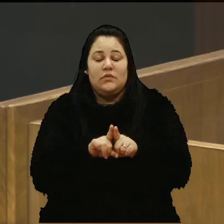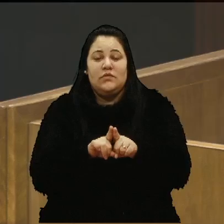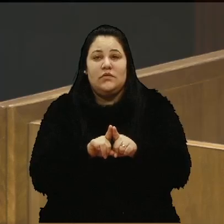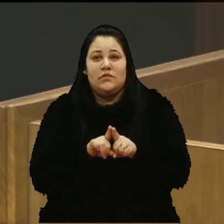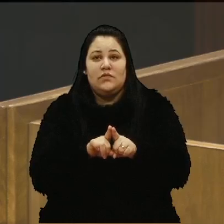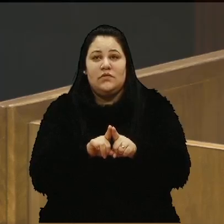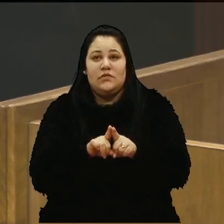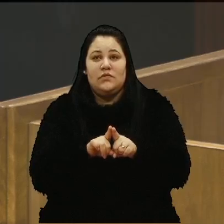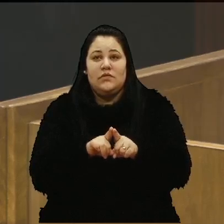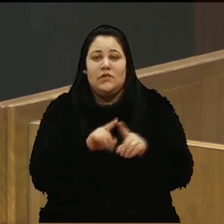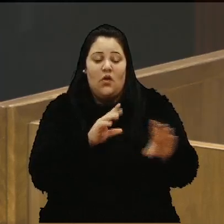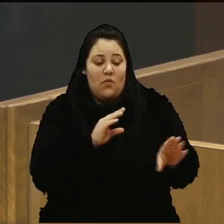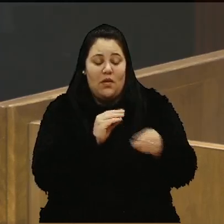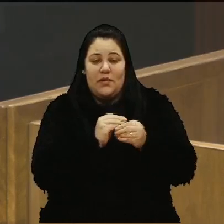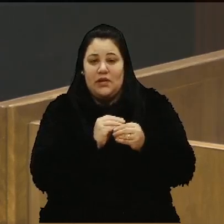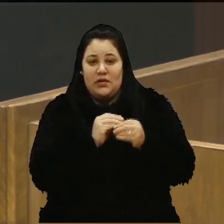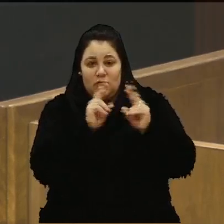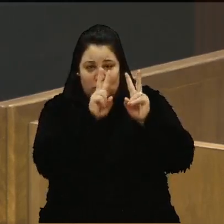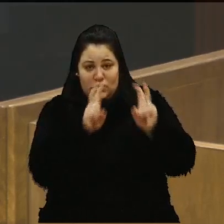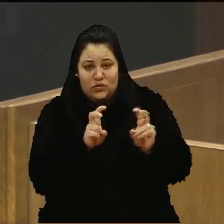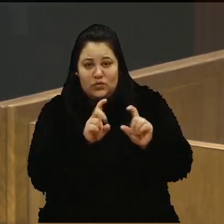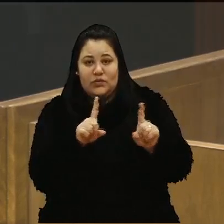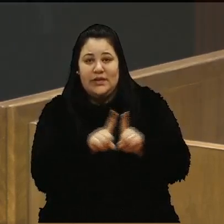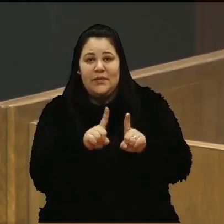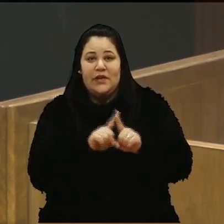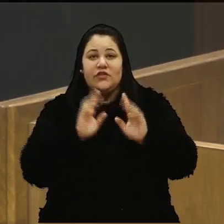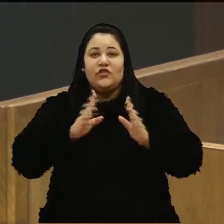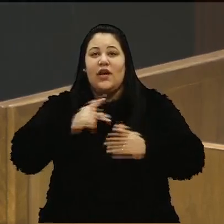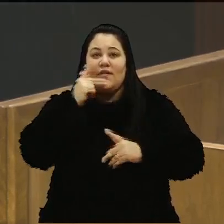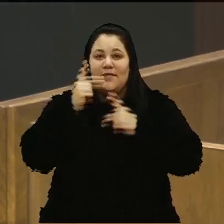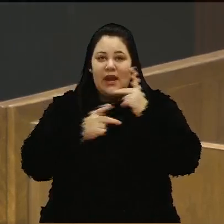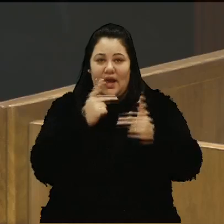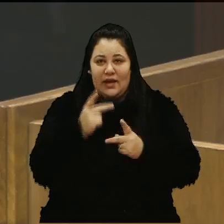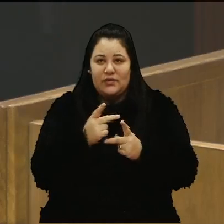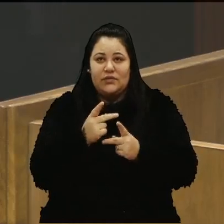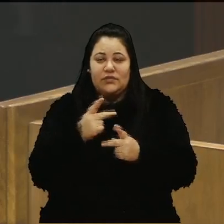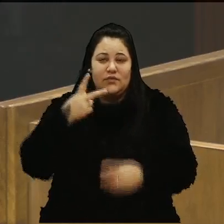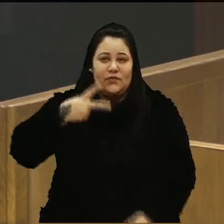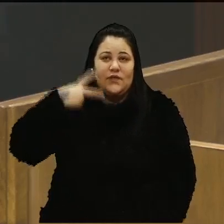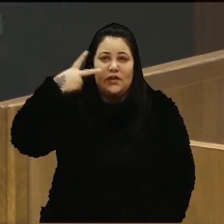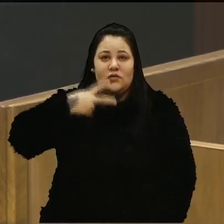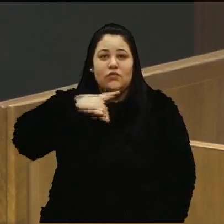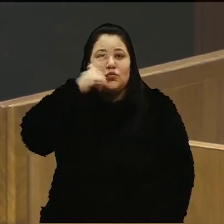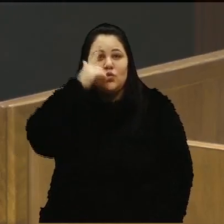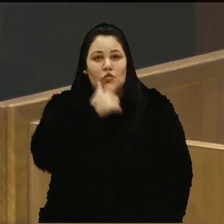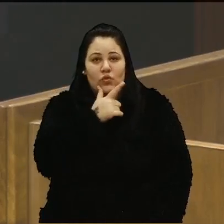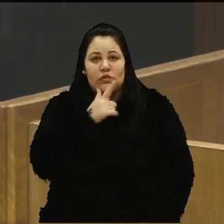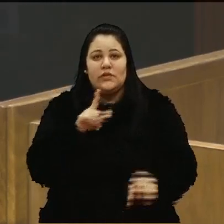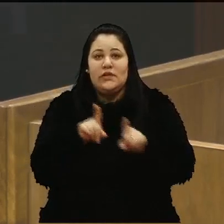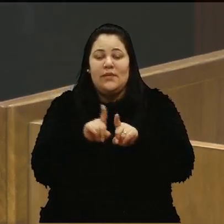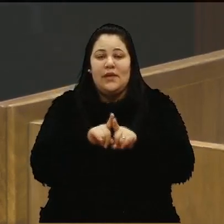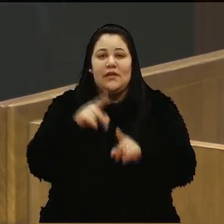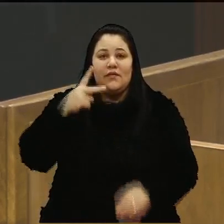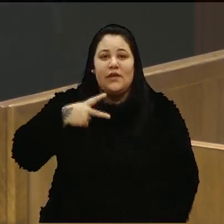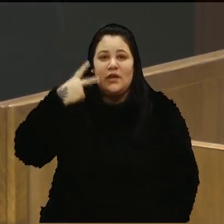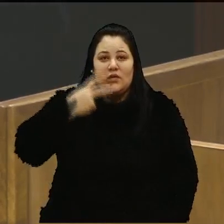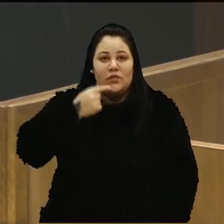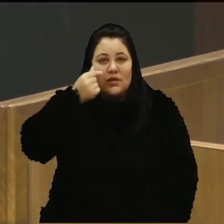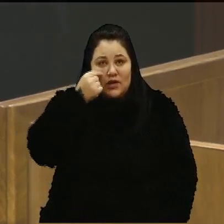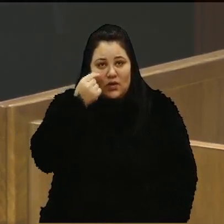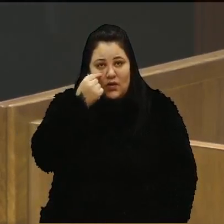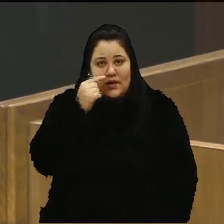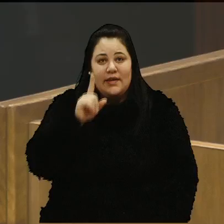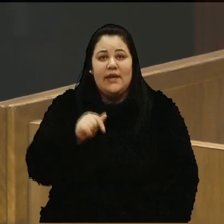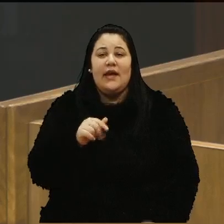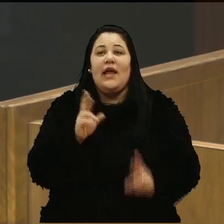até puxando um pouco do assunto que foi falado tanto pelo vereador Lucas quanto pelo vereador Eloy, que é a